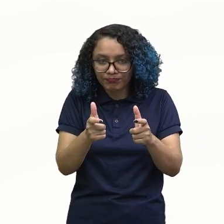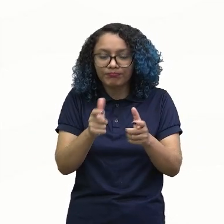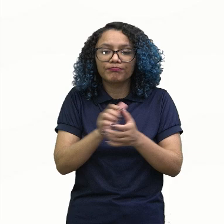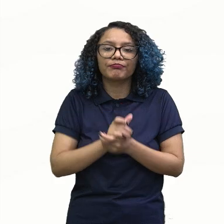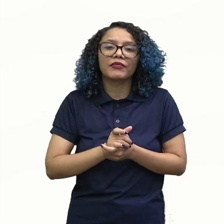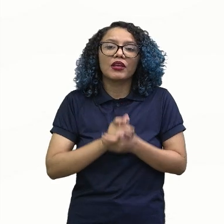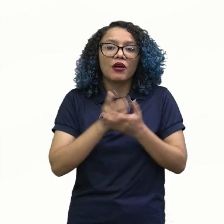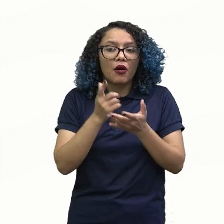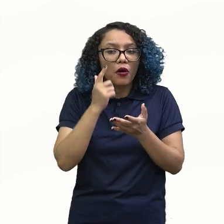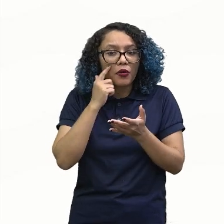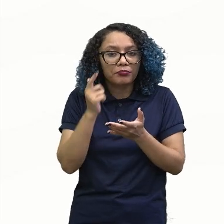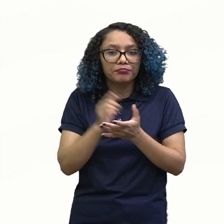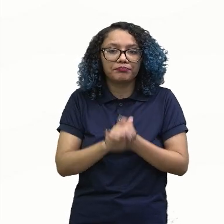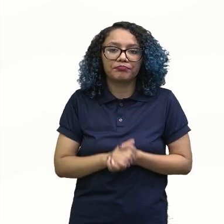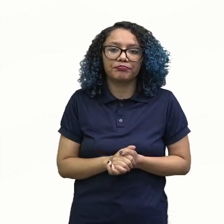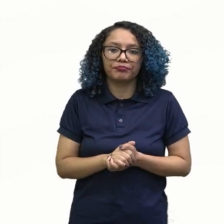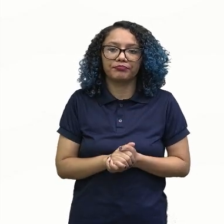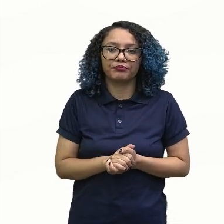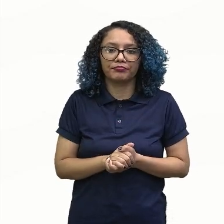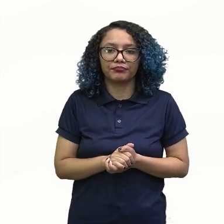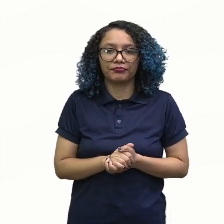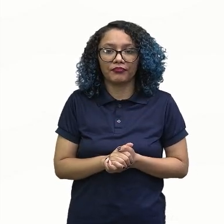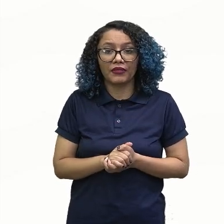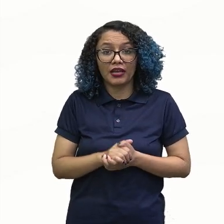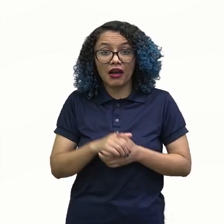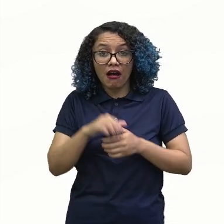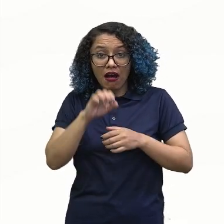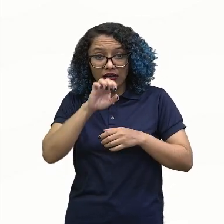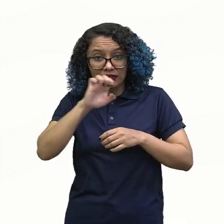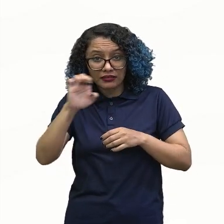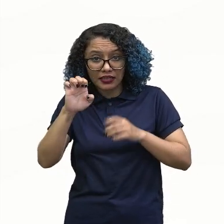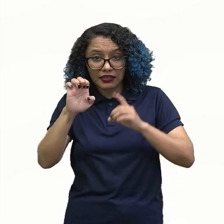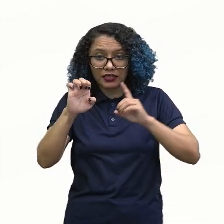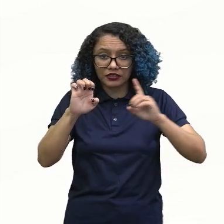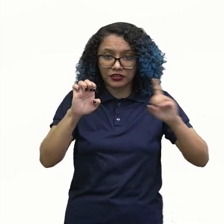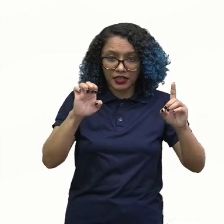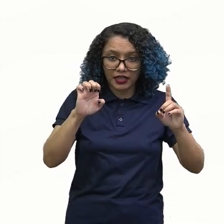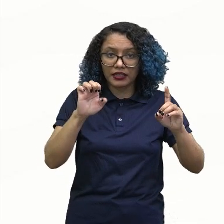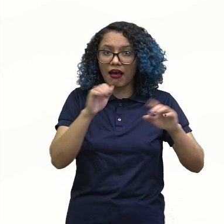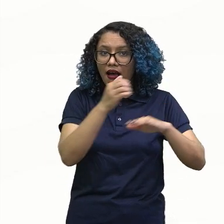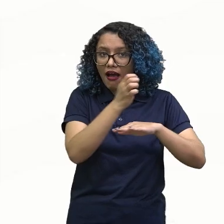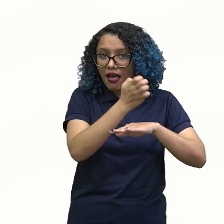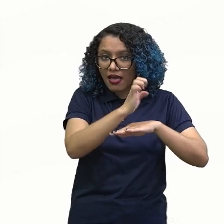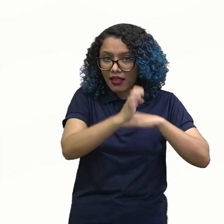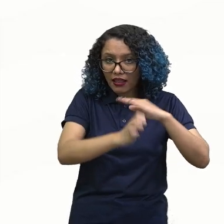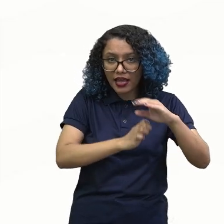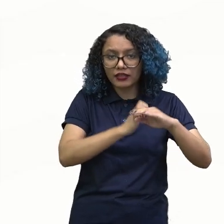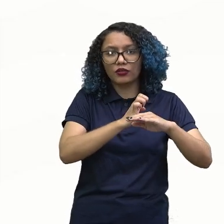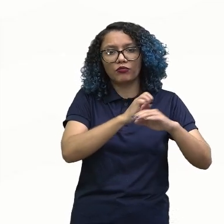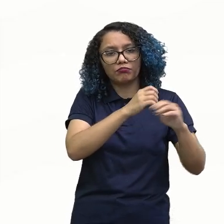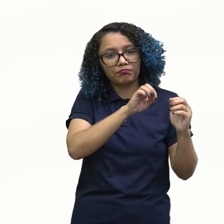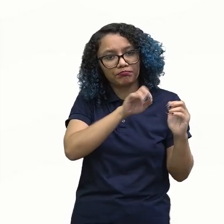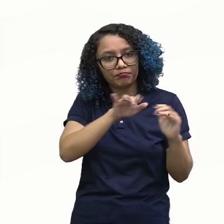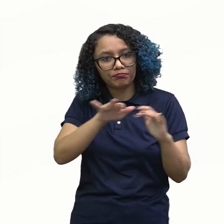nas extremidades, à esquerda e à direita, os elétrons se movem